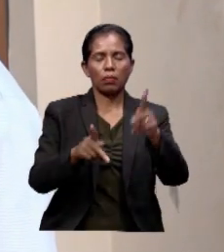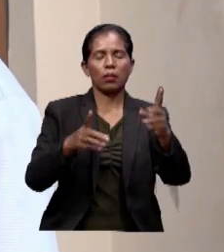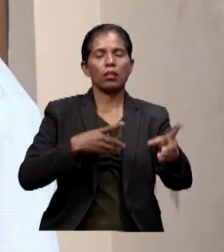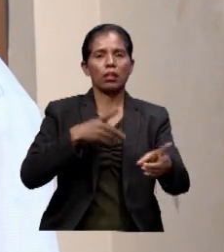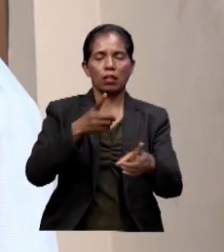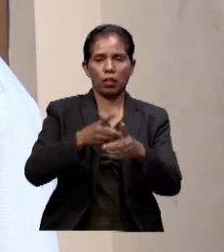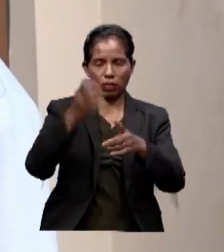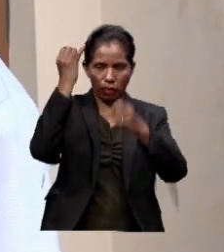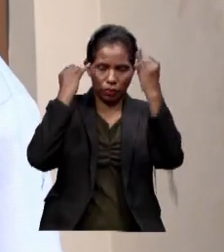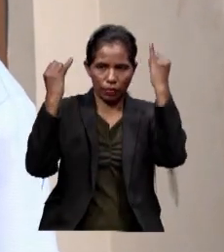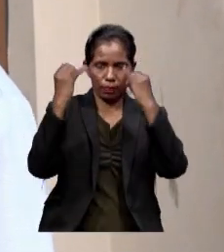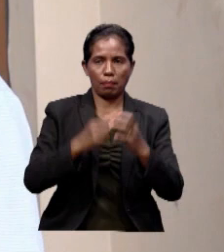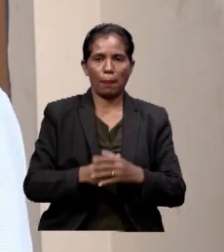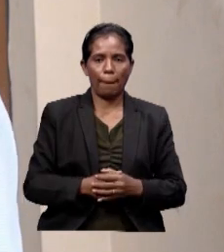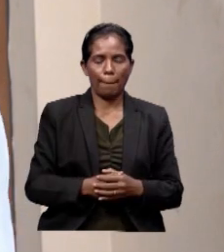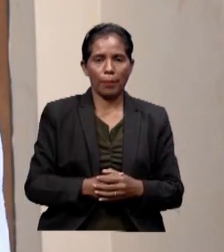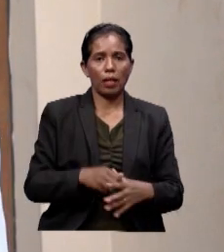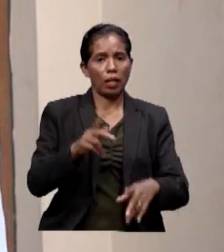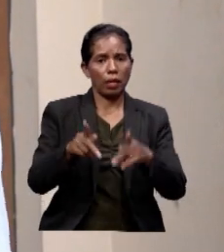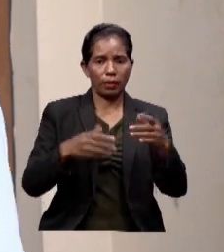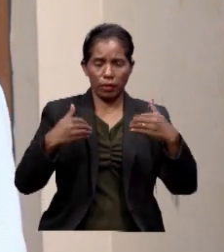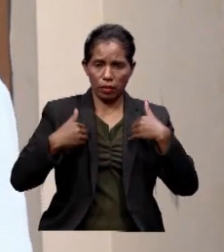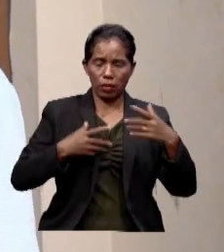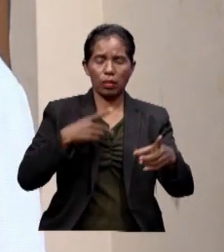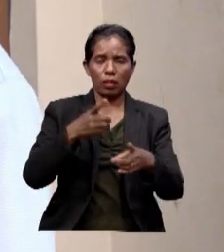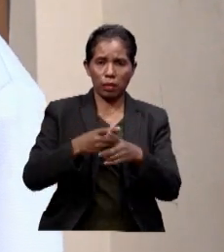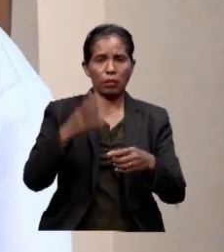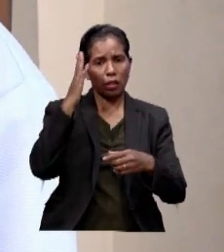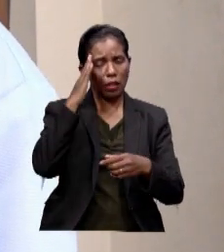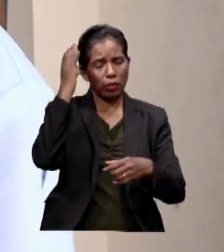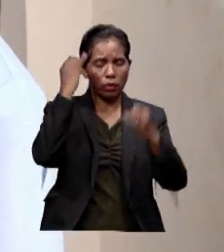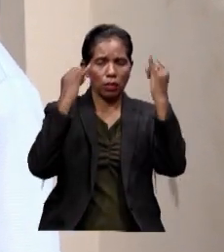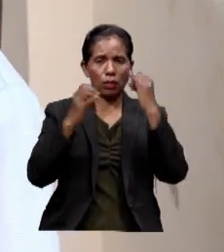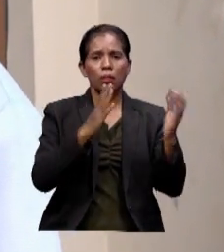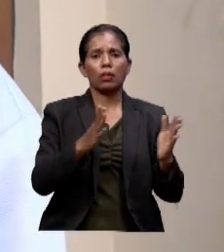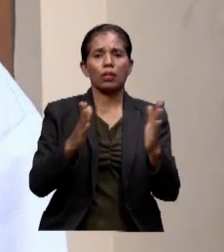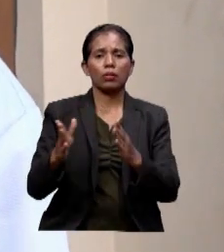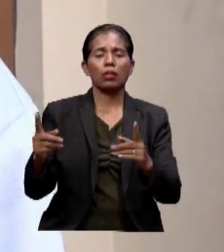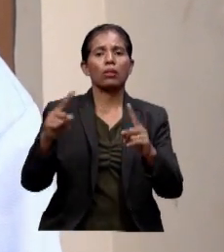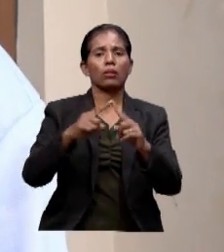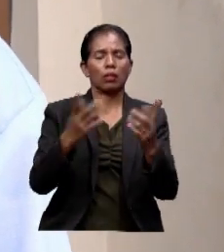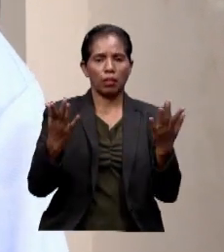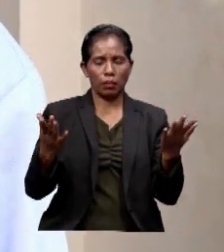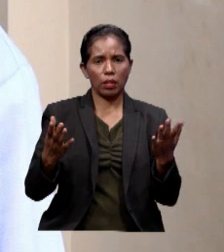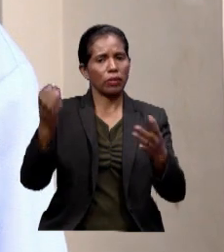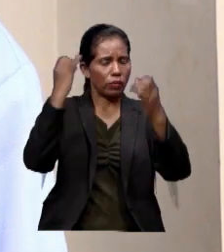informação. Público e direito à informação, até no processo de lau e ANB. Quando a informação lá